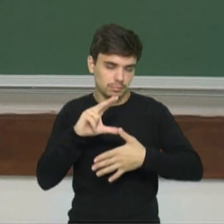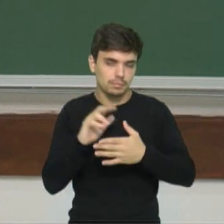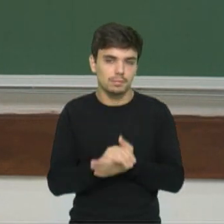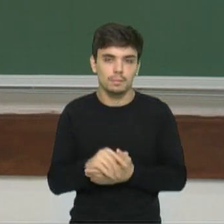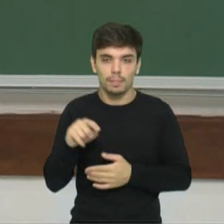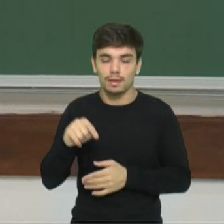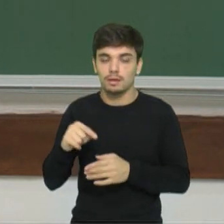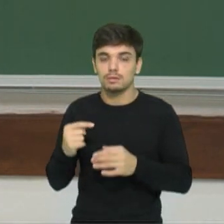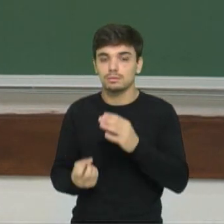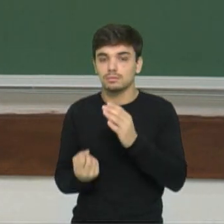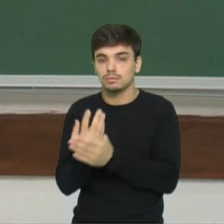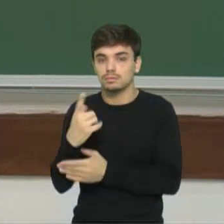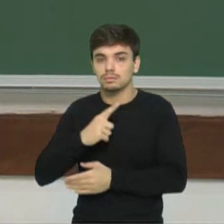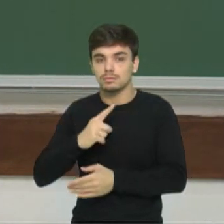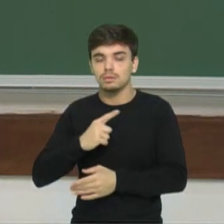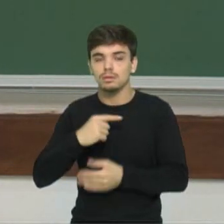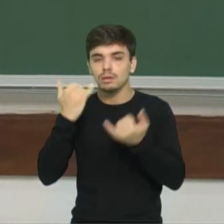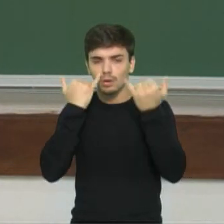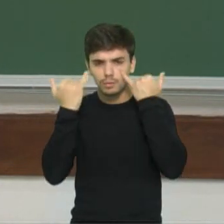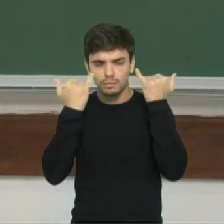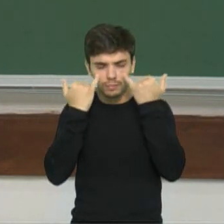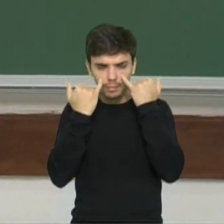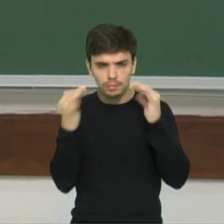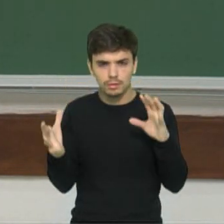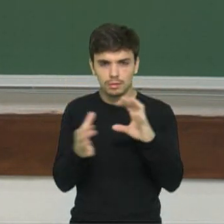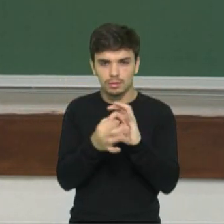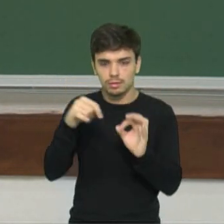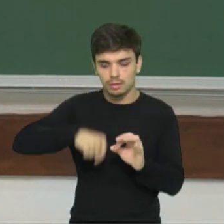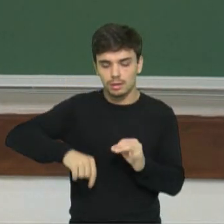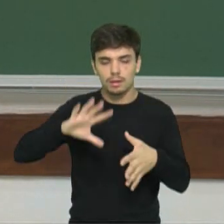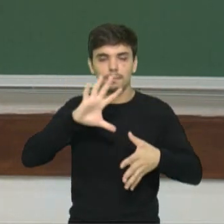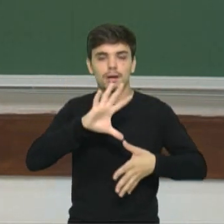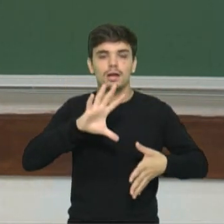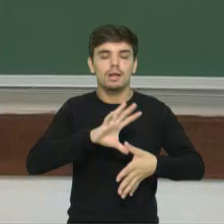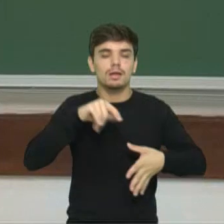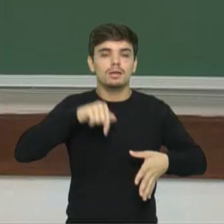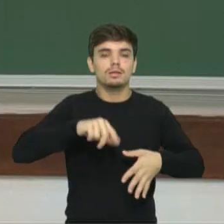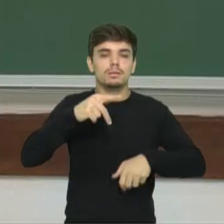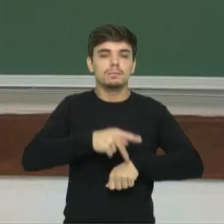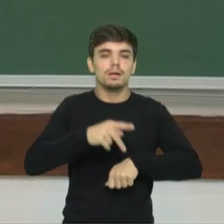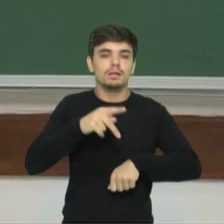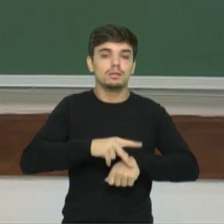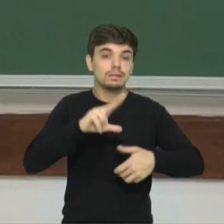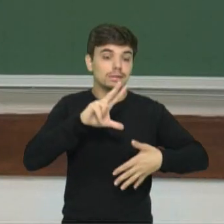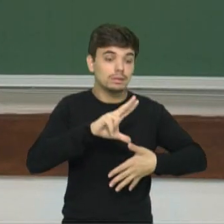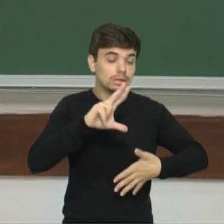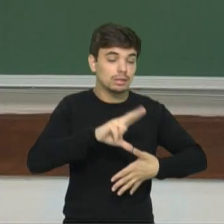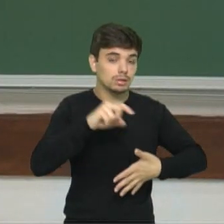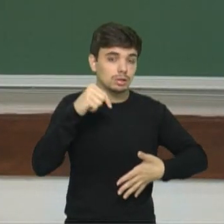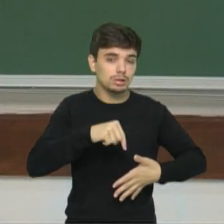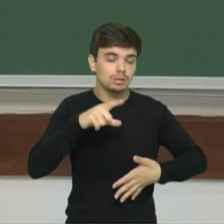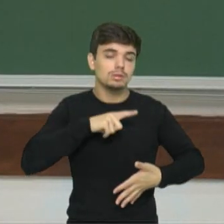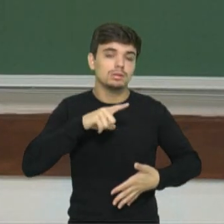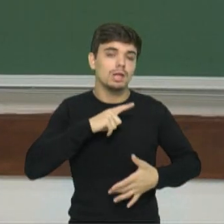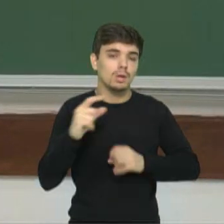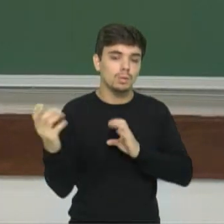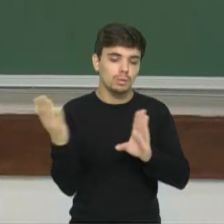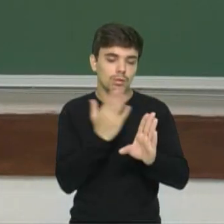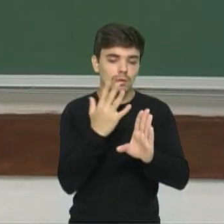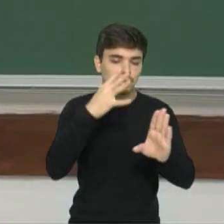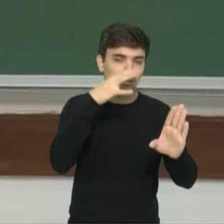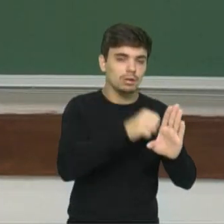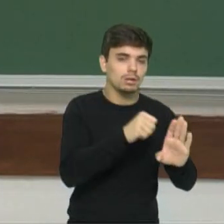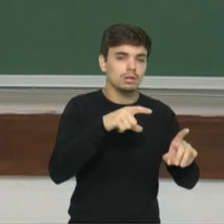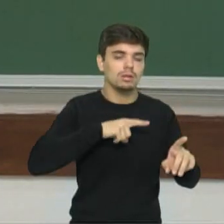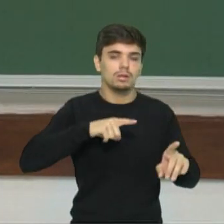uma rede de informações entre as ditaduras aqui na América e esse país latino-americano também passa a perseguir esse opositor